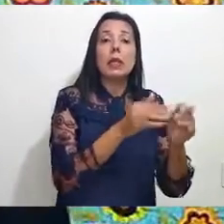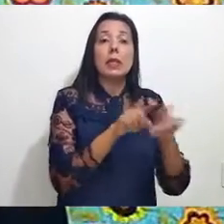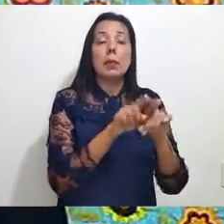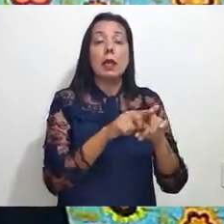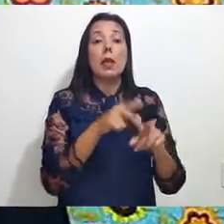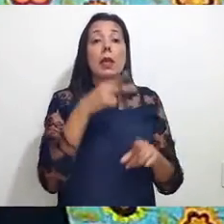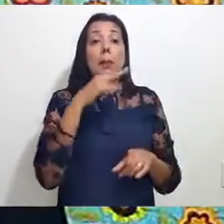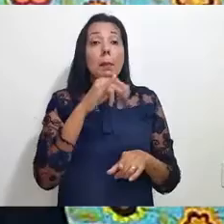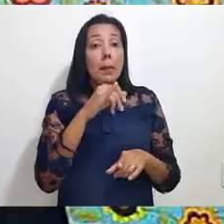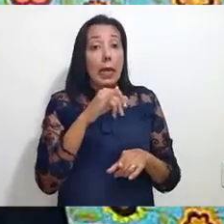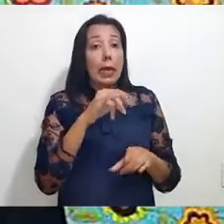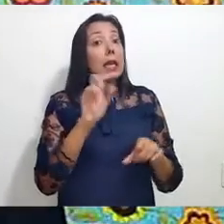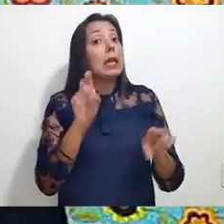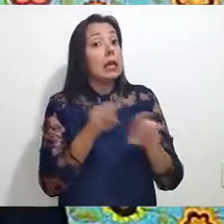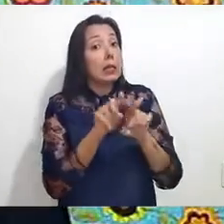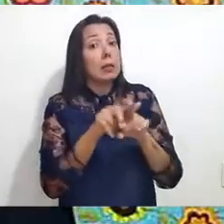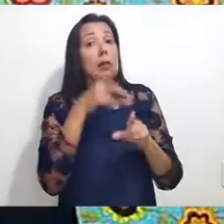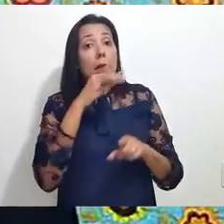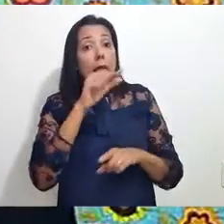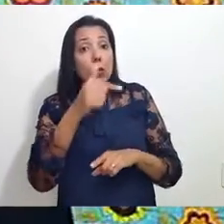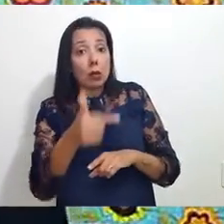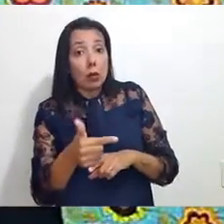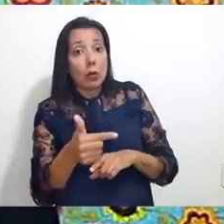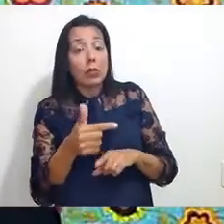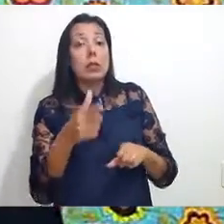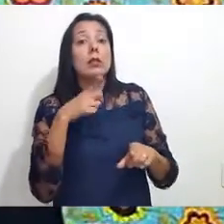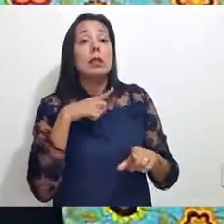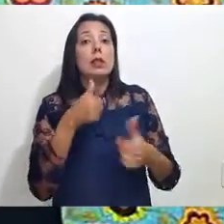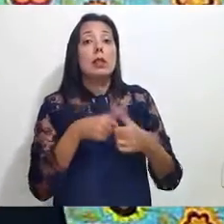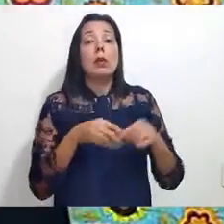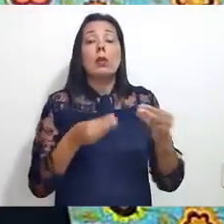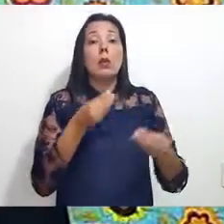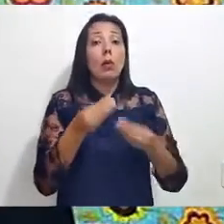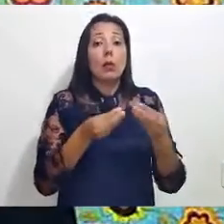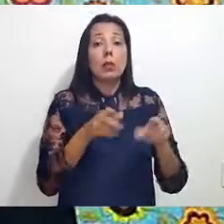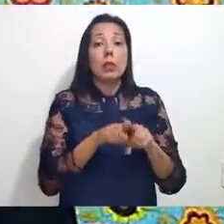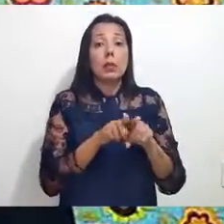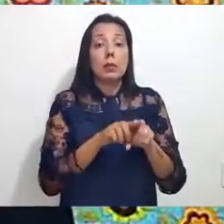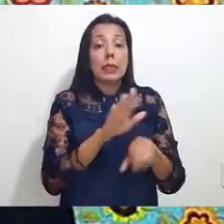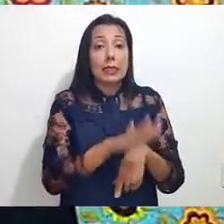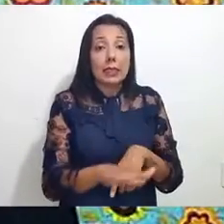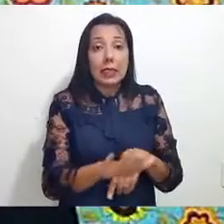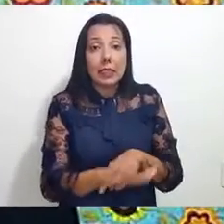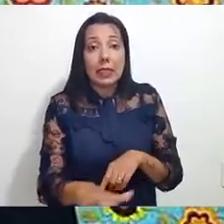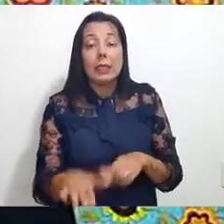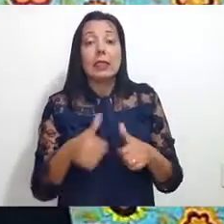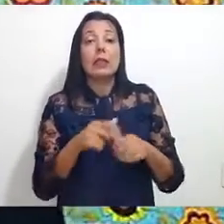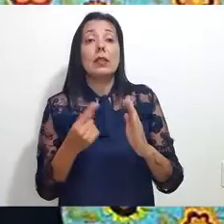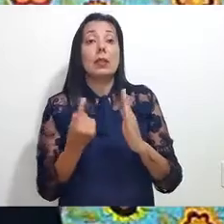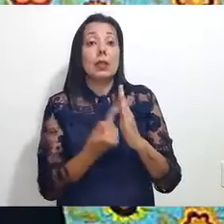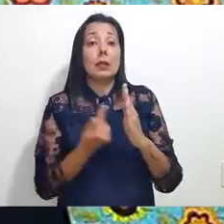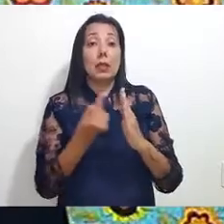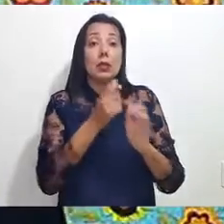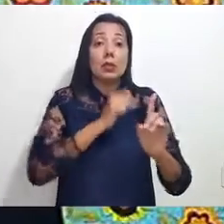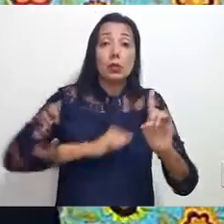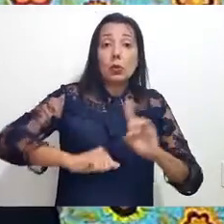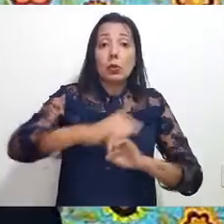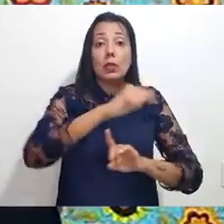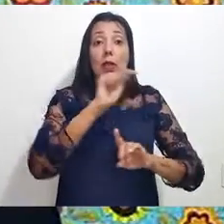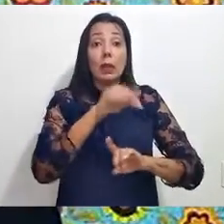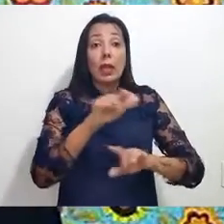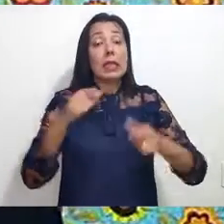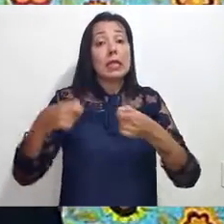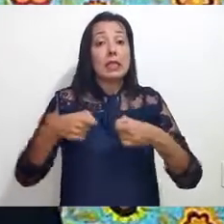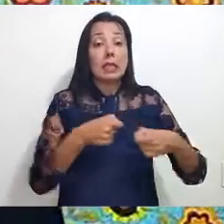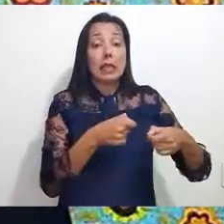Então, tudo isso fica encoberto. Então, quando essa criança, né, está no isolamento social, que é necessário para preservar